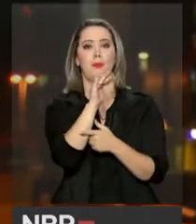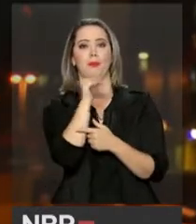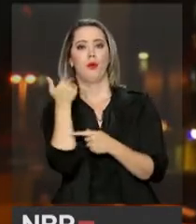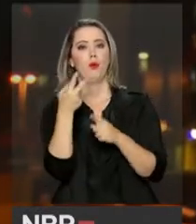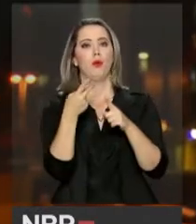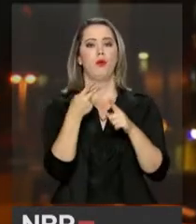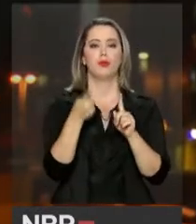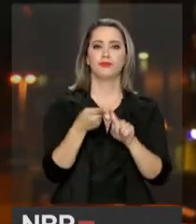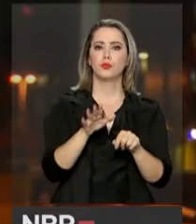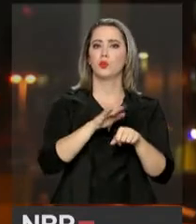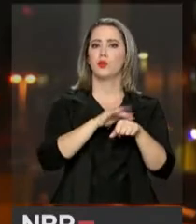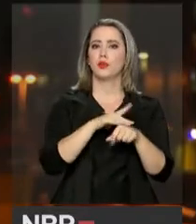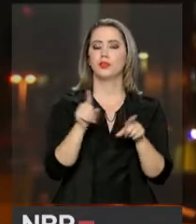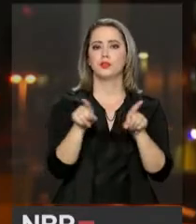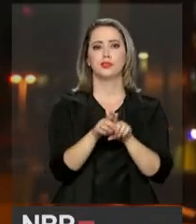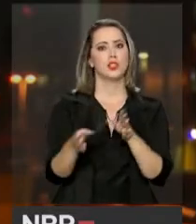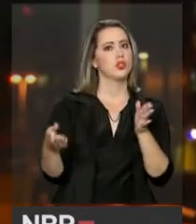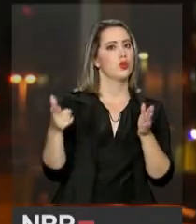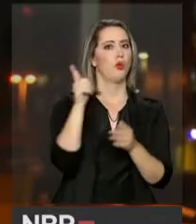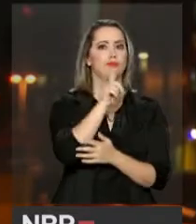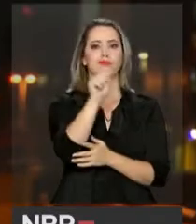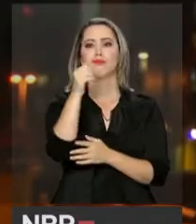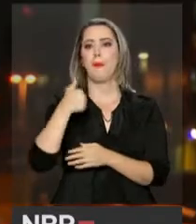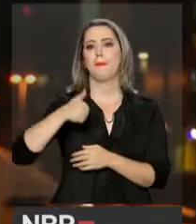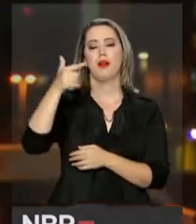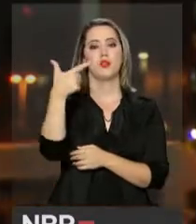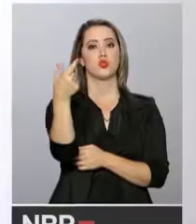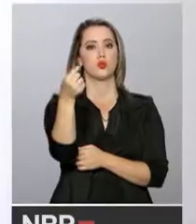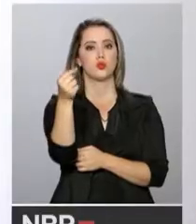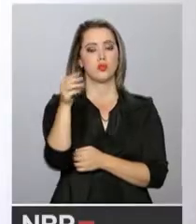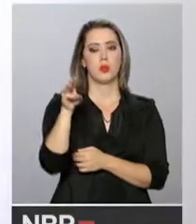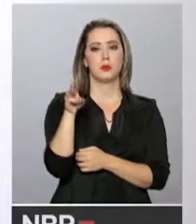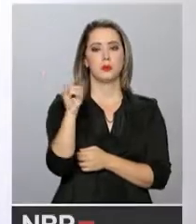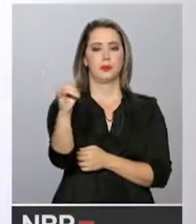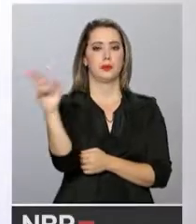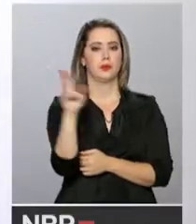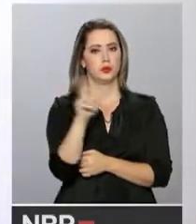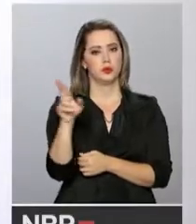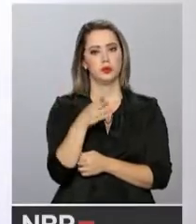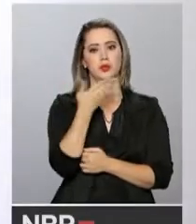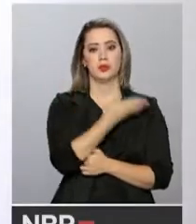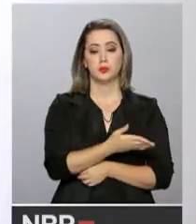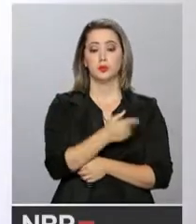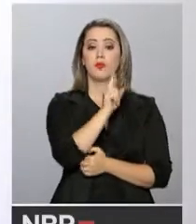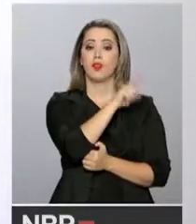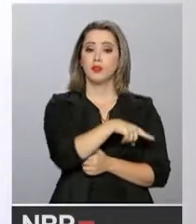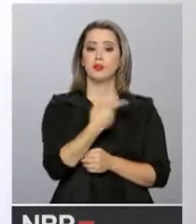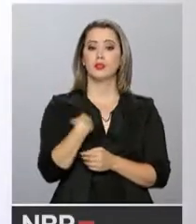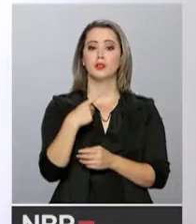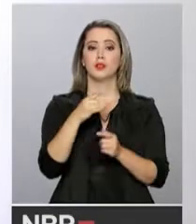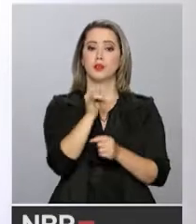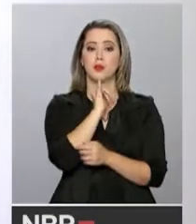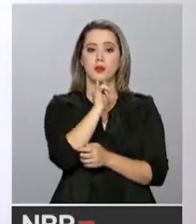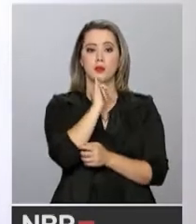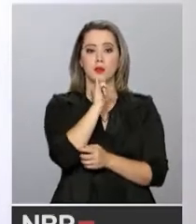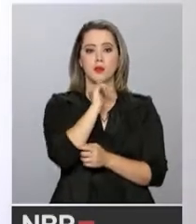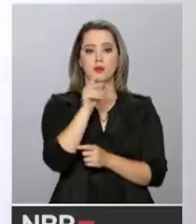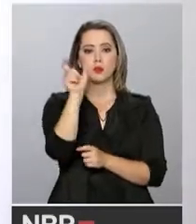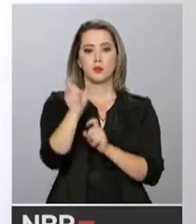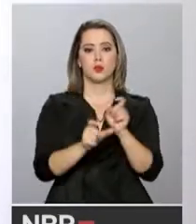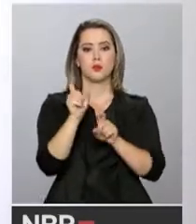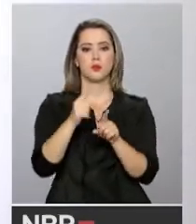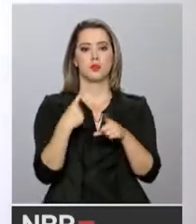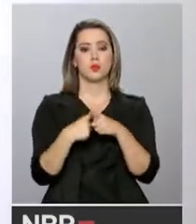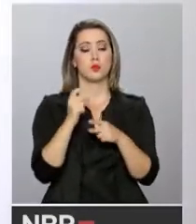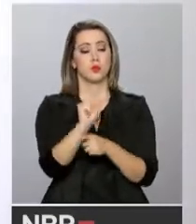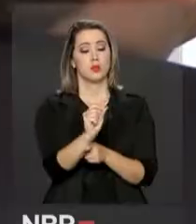ao trabalho chega a 200 bilhões de reais. Janaína é um exemplo desse universo de pessoas que estão